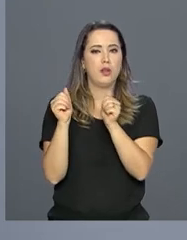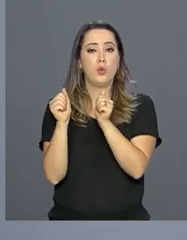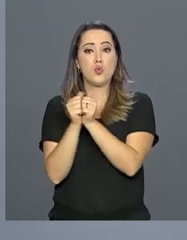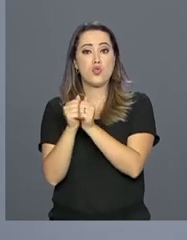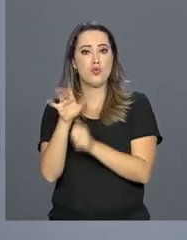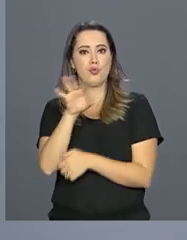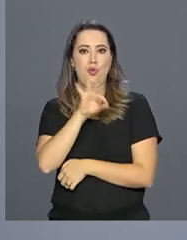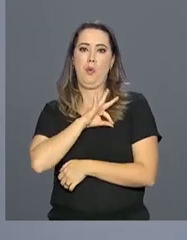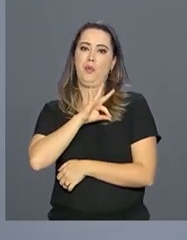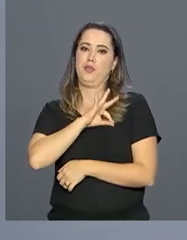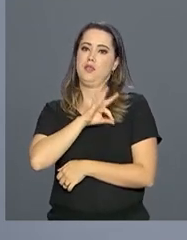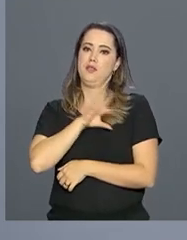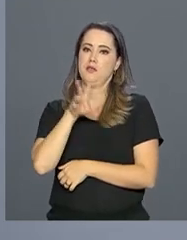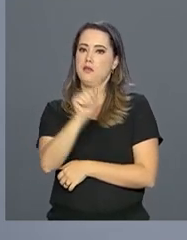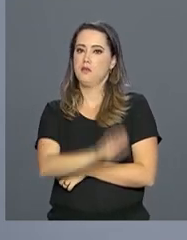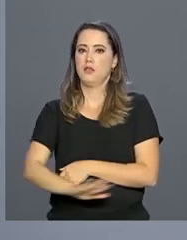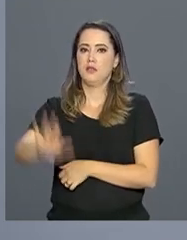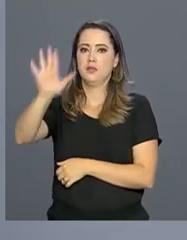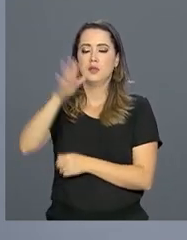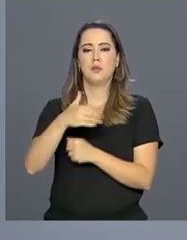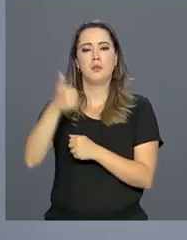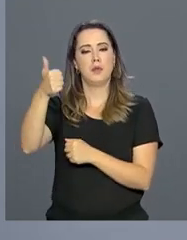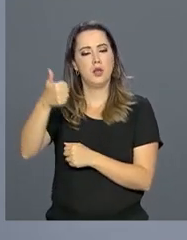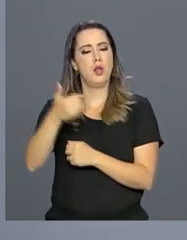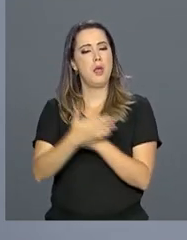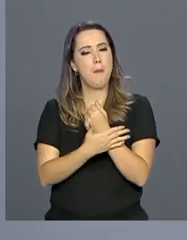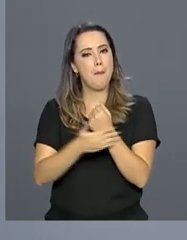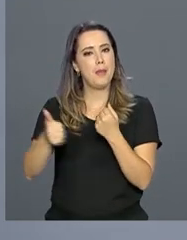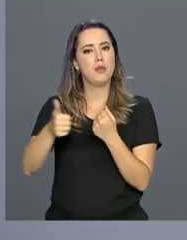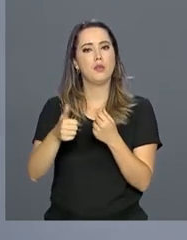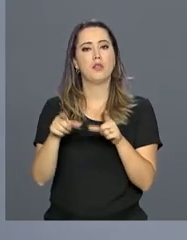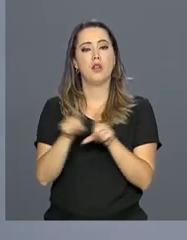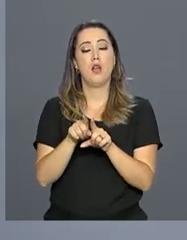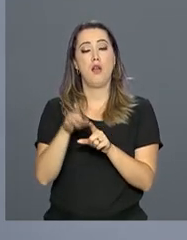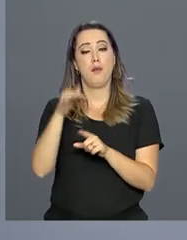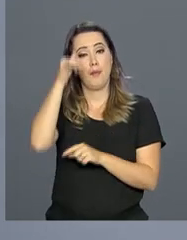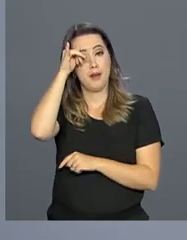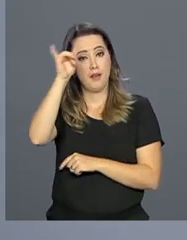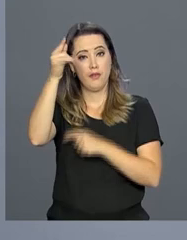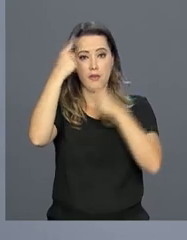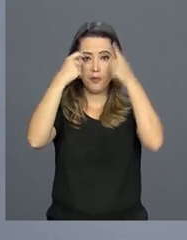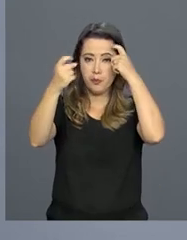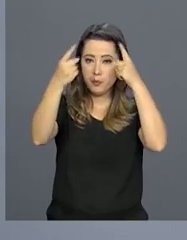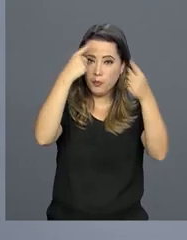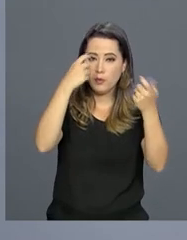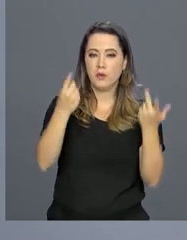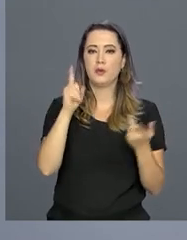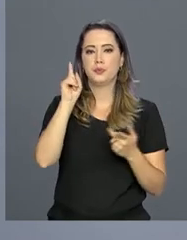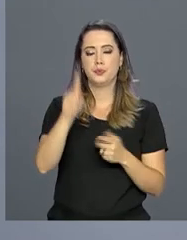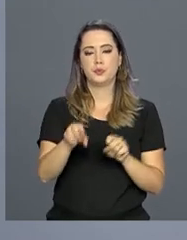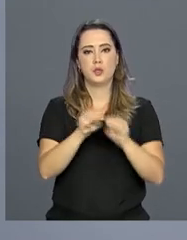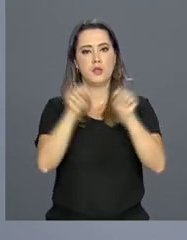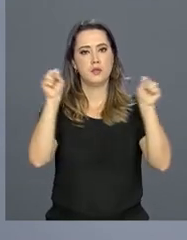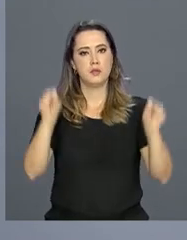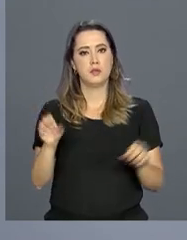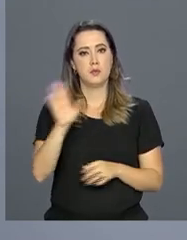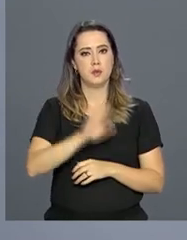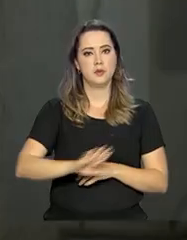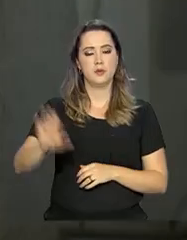de todo o país e um reforço no combate ao crime essa idéia do sistema nacional de boletins de ocorrência que foi lançado